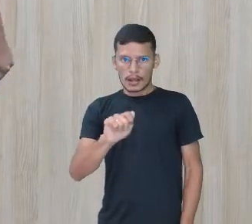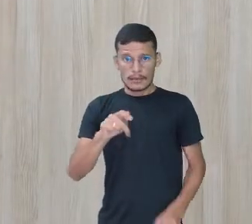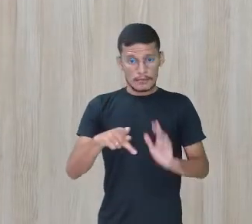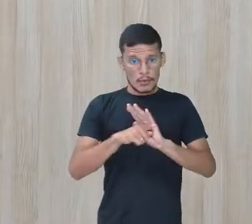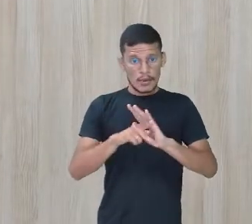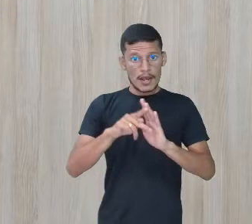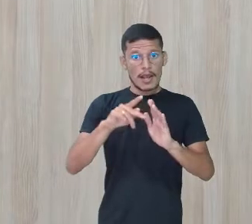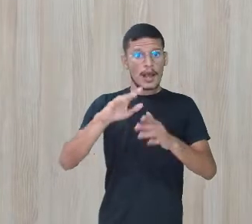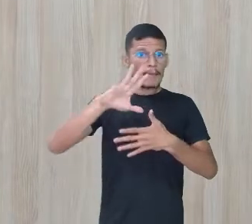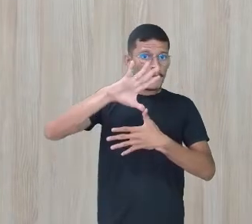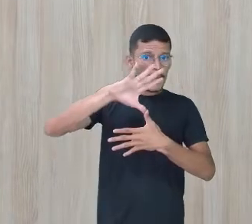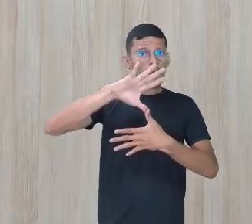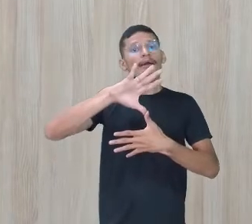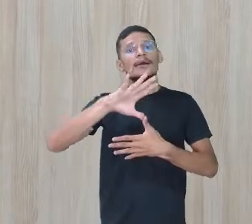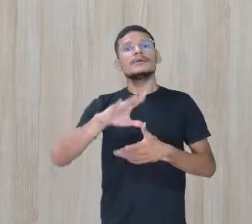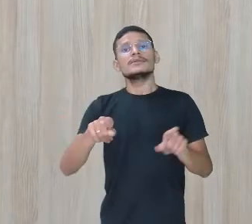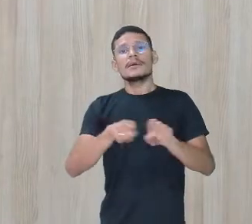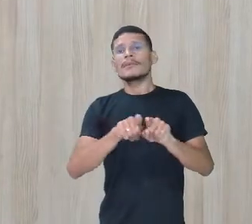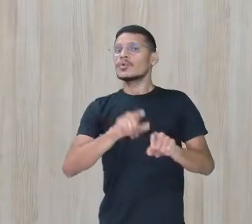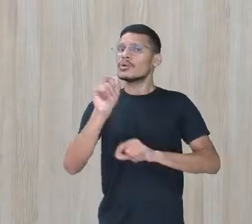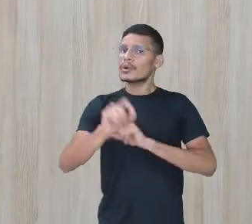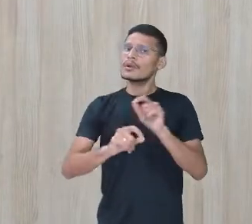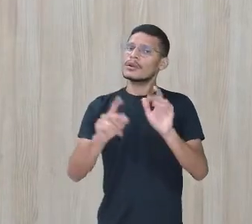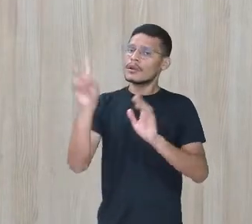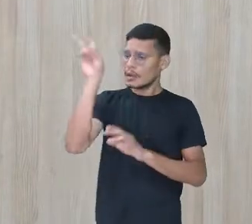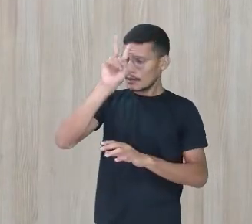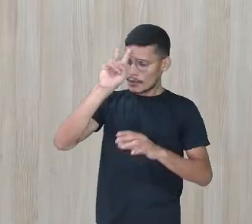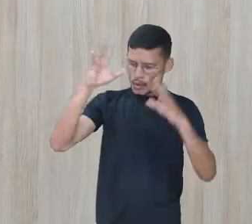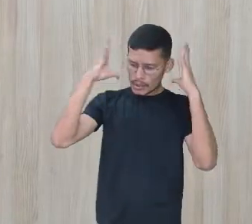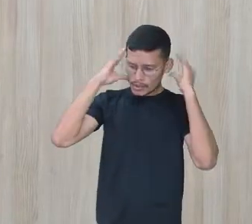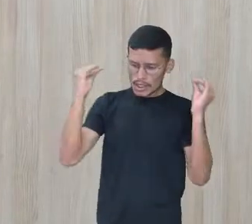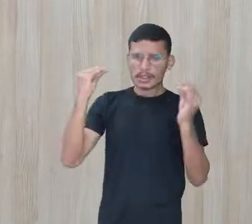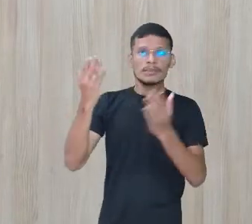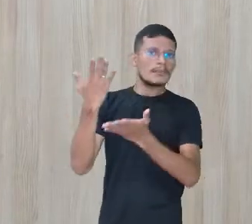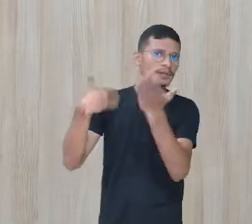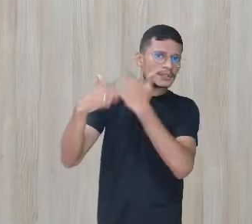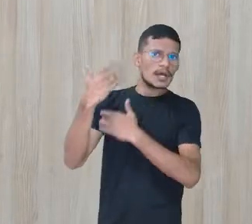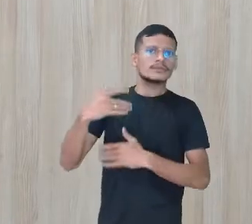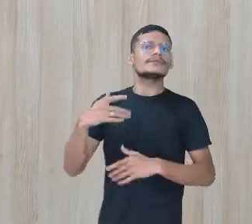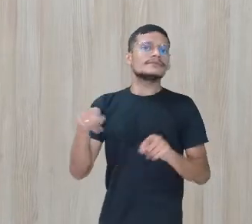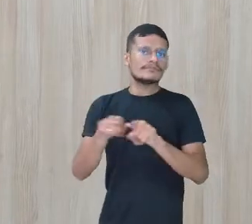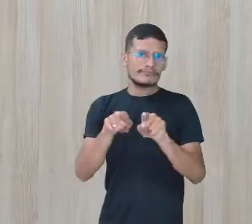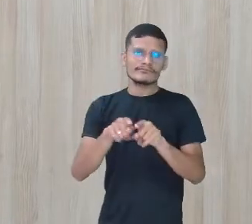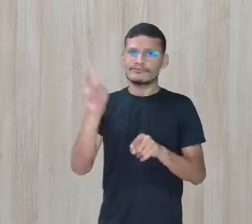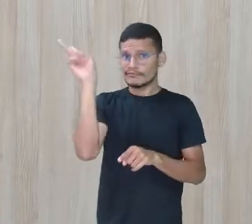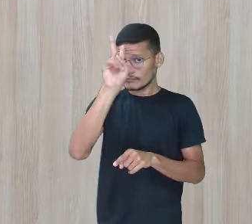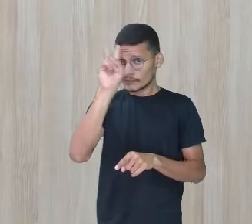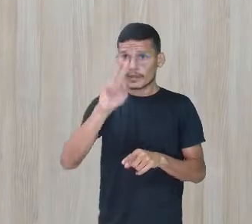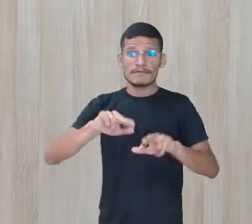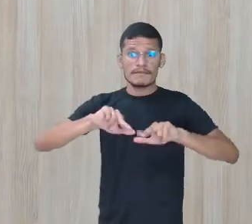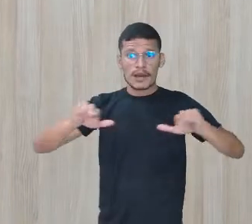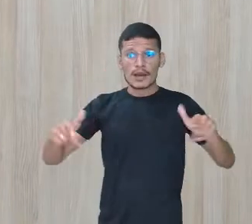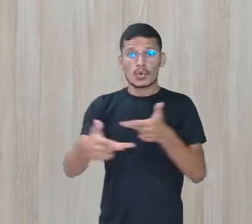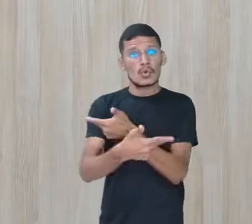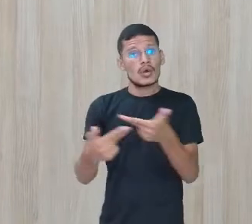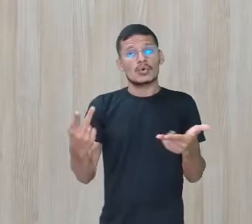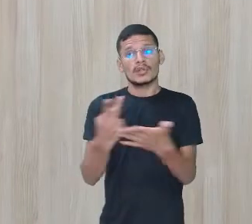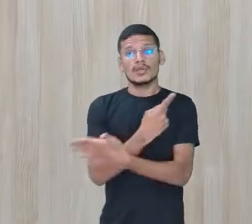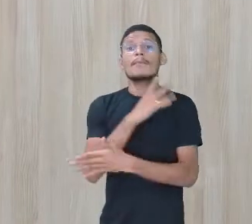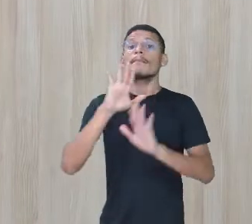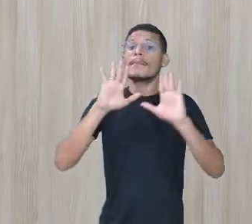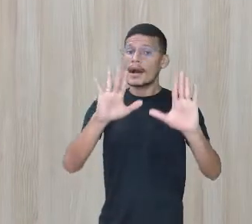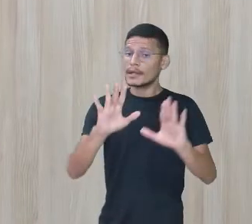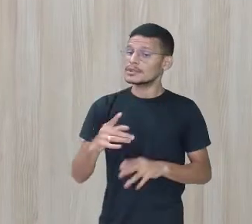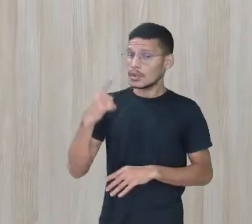passado holandês, a esse passado mais recente da nossa história, enfim. Então, tantas coisas aconteceram, então, embora não tenha sido organizado enquanto lugar